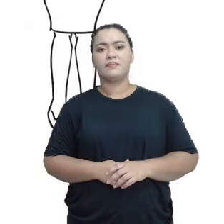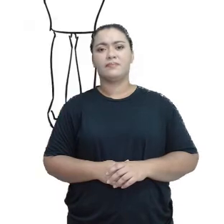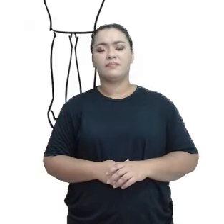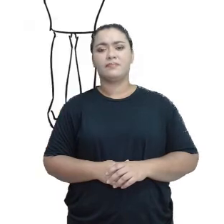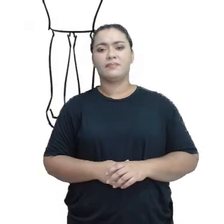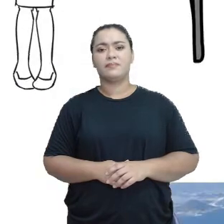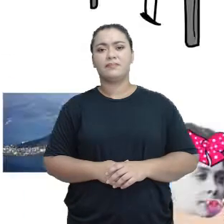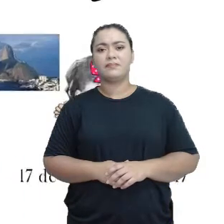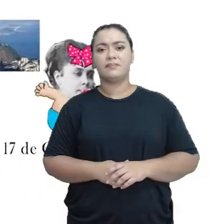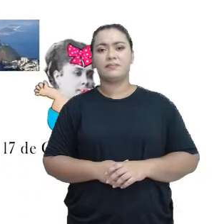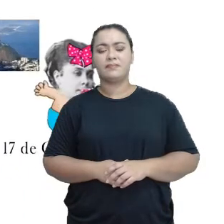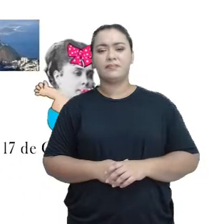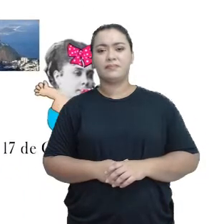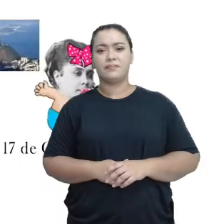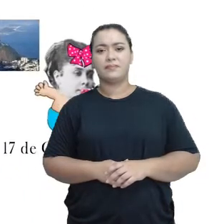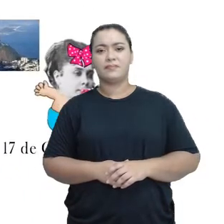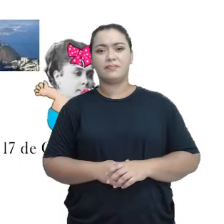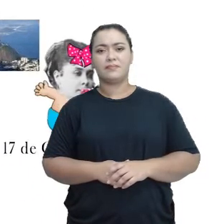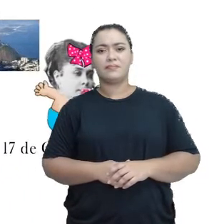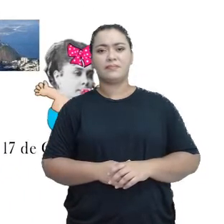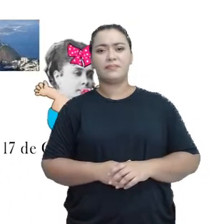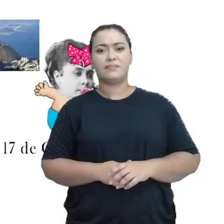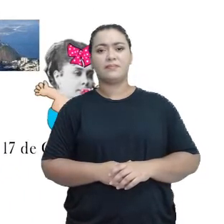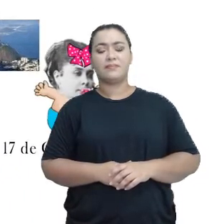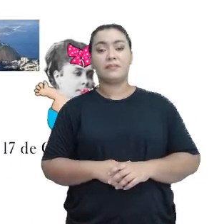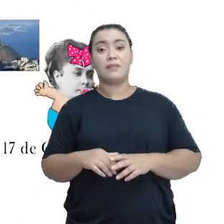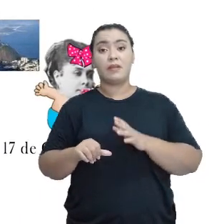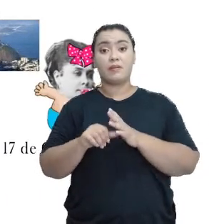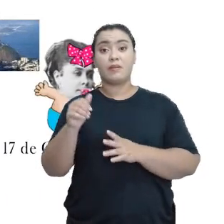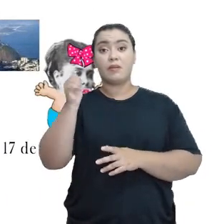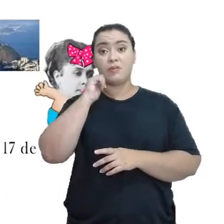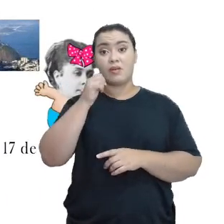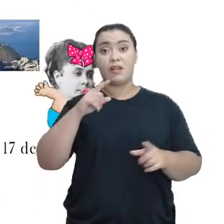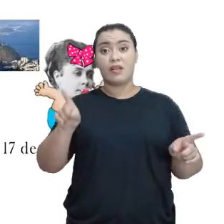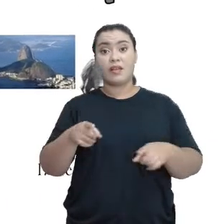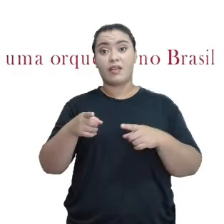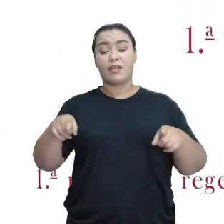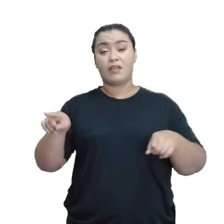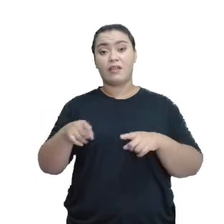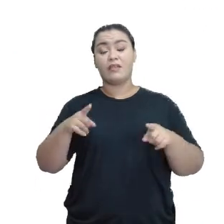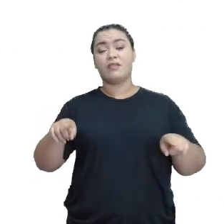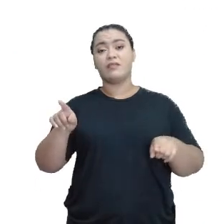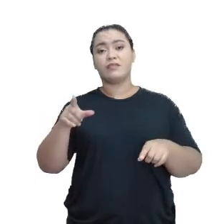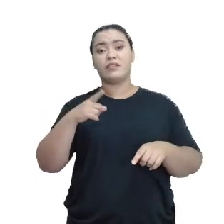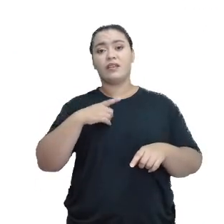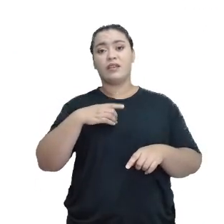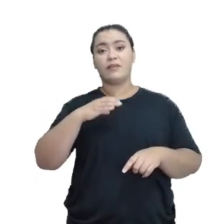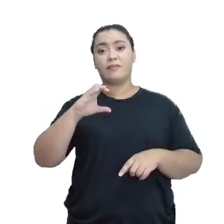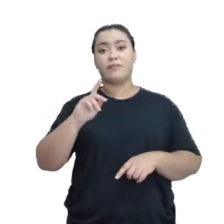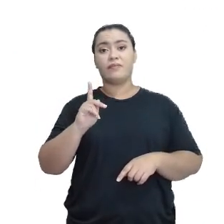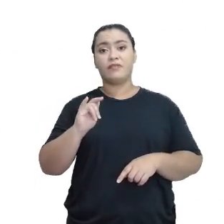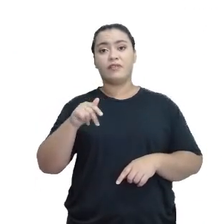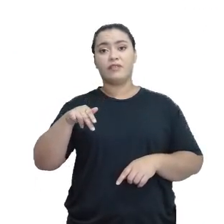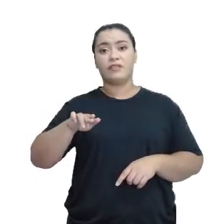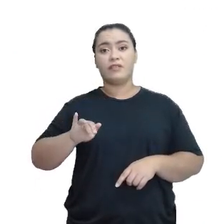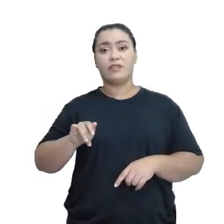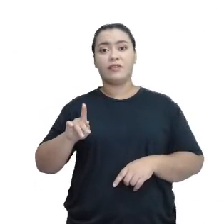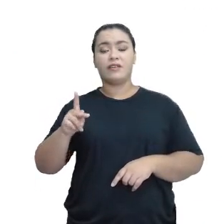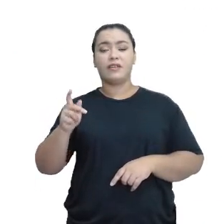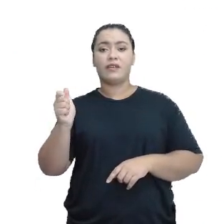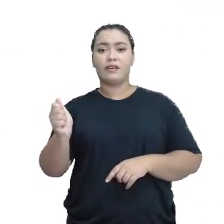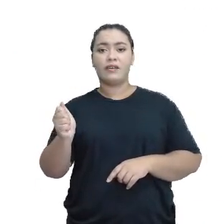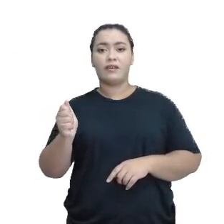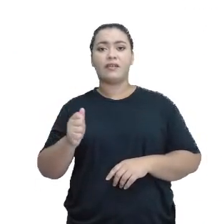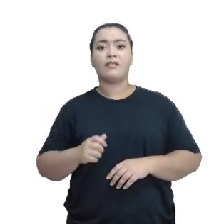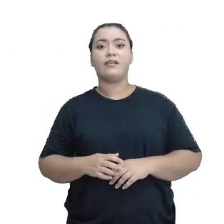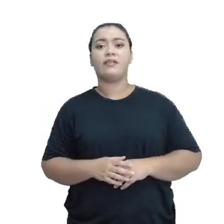a primeira mulher a reger uma orquestra no Brasil. Chiquinha Gonzaga falece em 28 de fevereiro